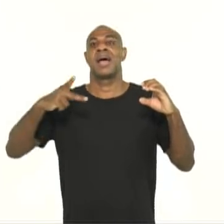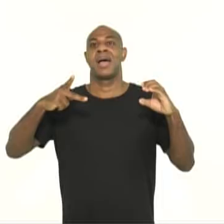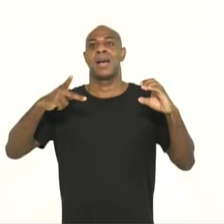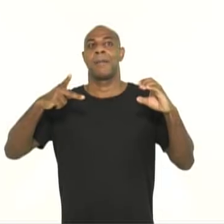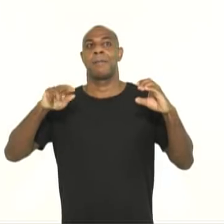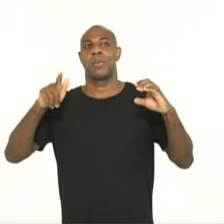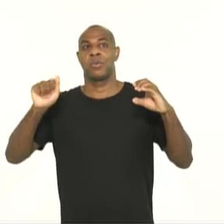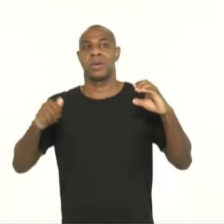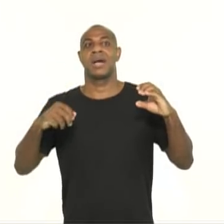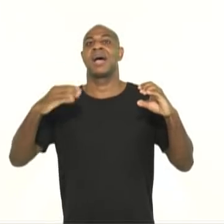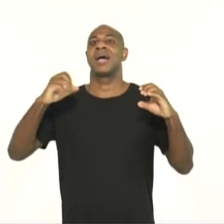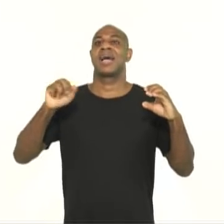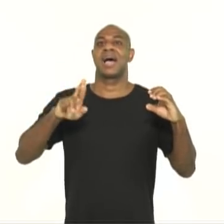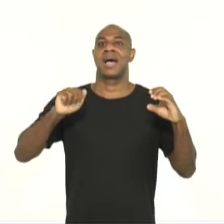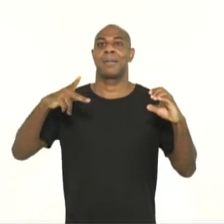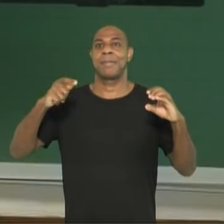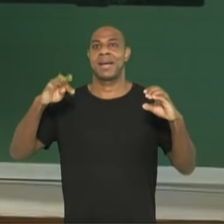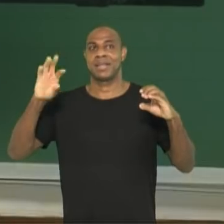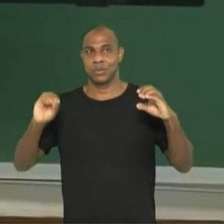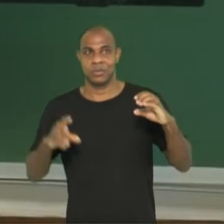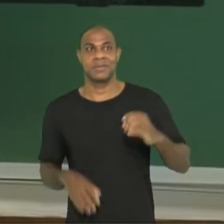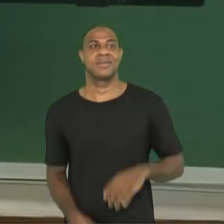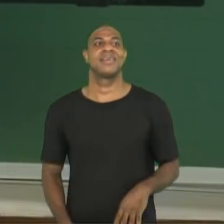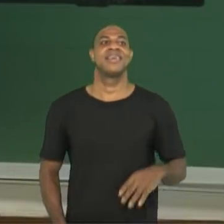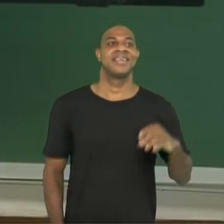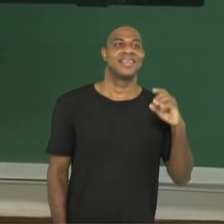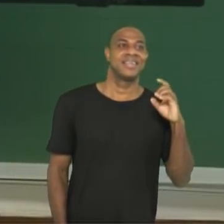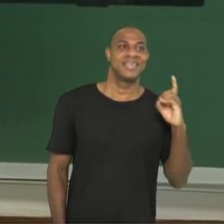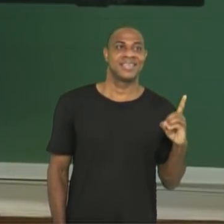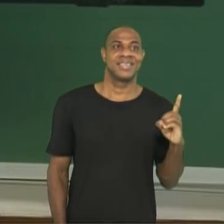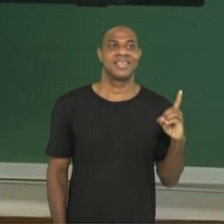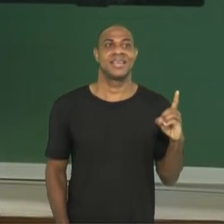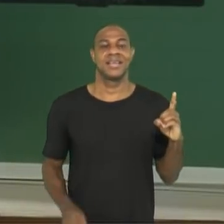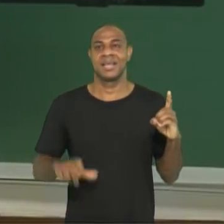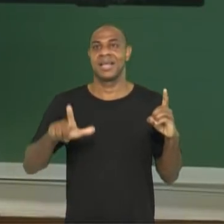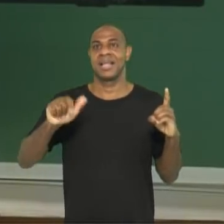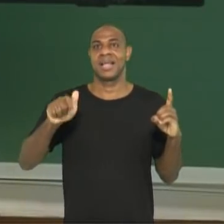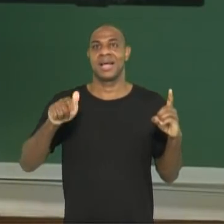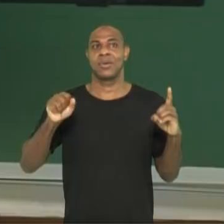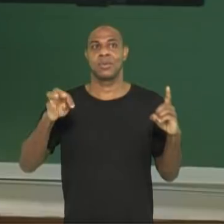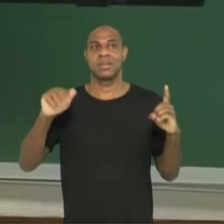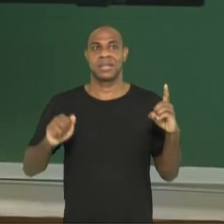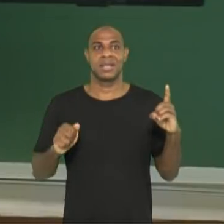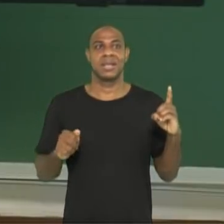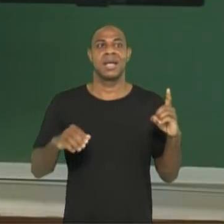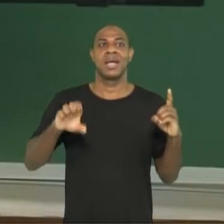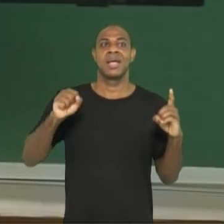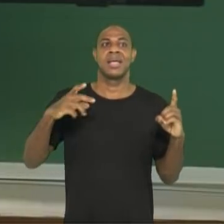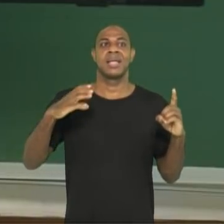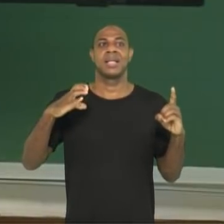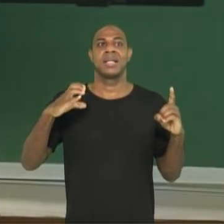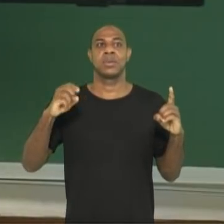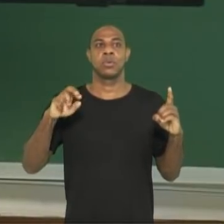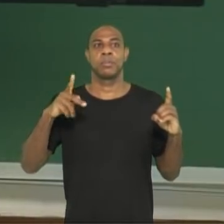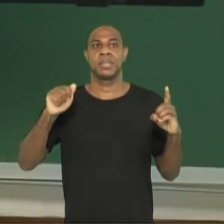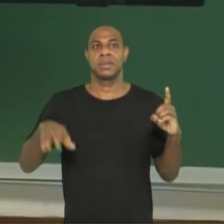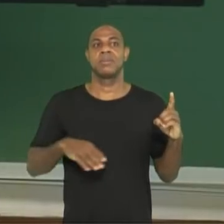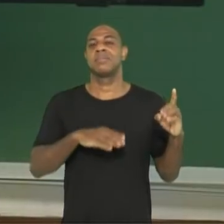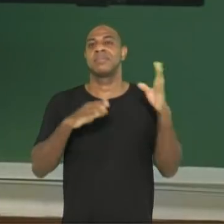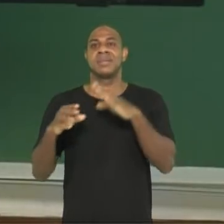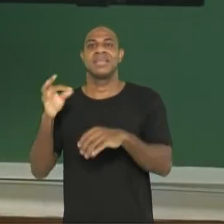e carrapato. E na última alternativa, a letra D, nós temos lagosta, escorpião e